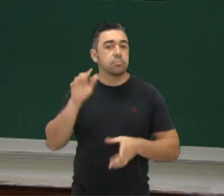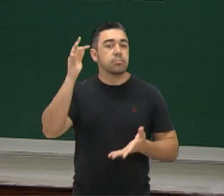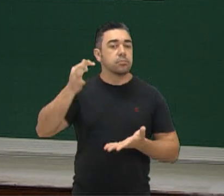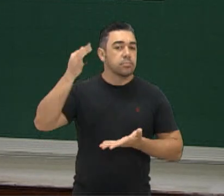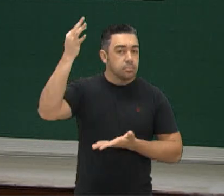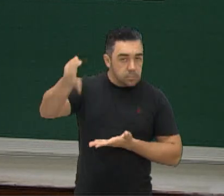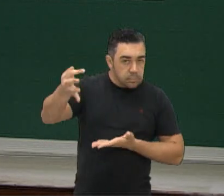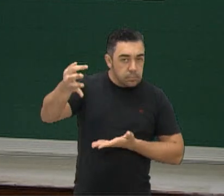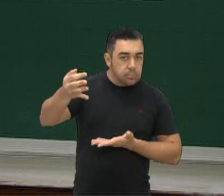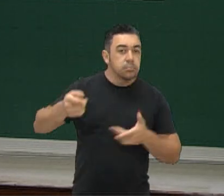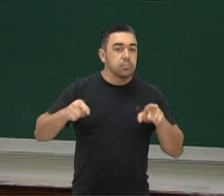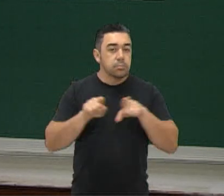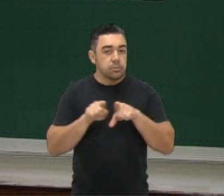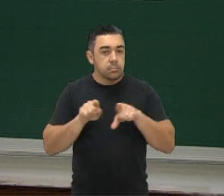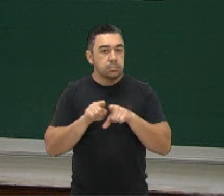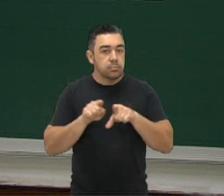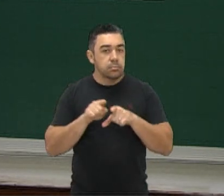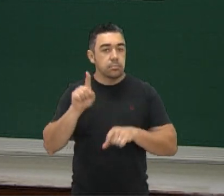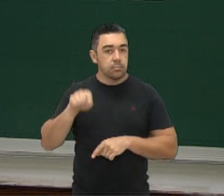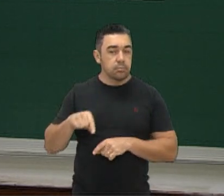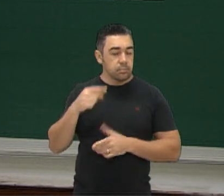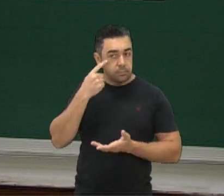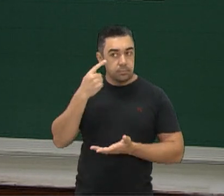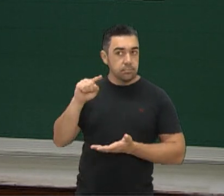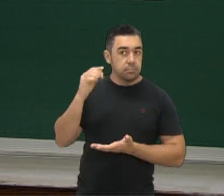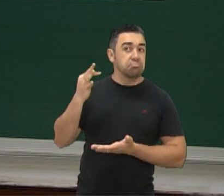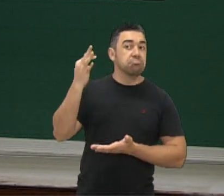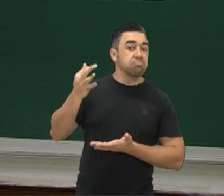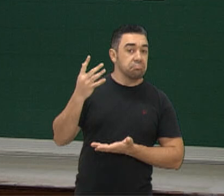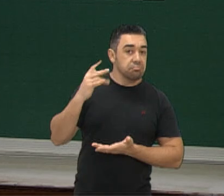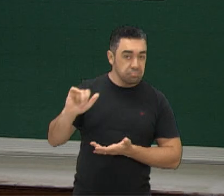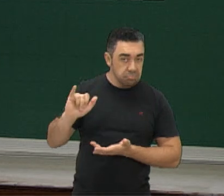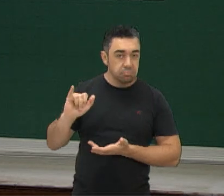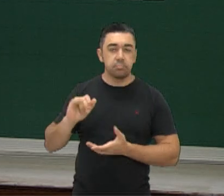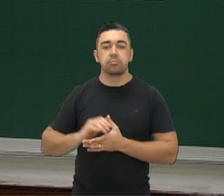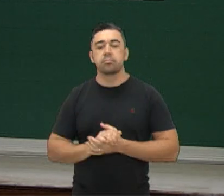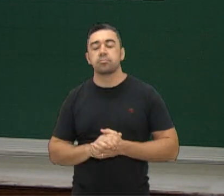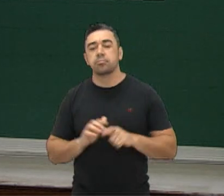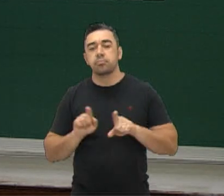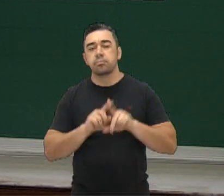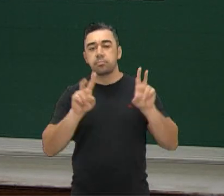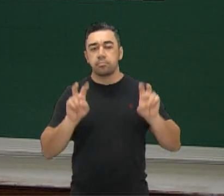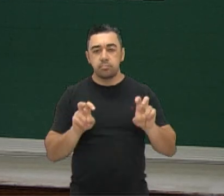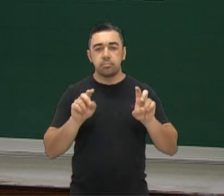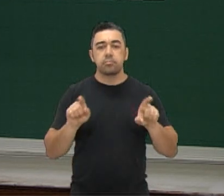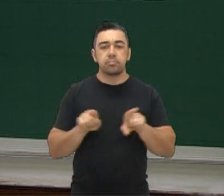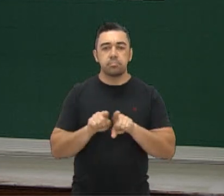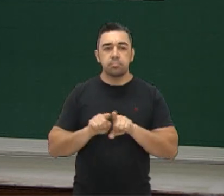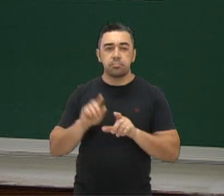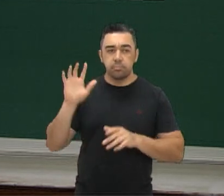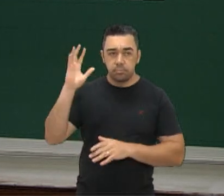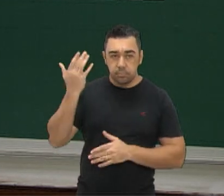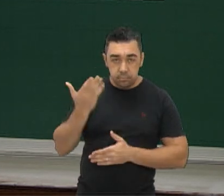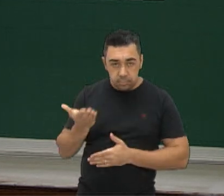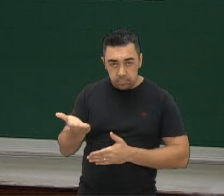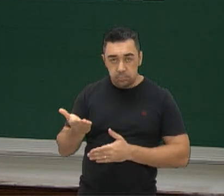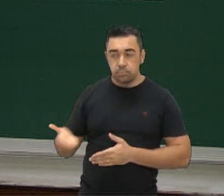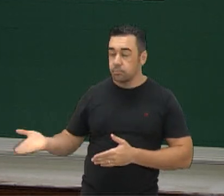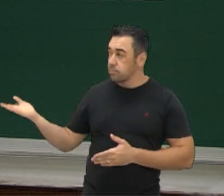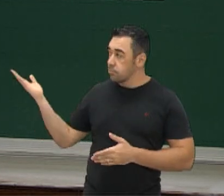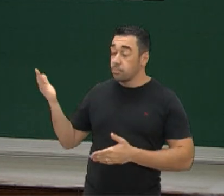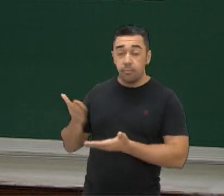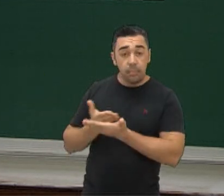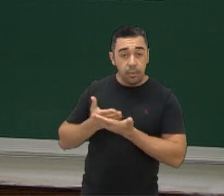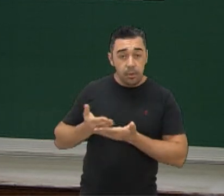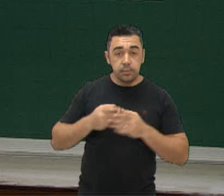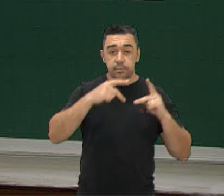futuro, já que nós temos a palavra previsões, né? E expressões relacionadas a tempo e clima. A ver, para